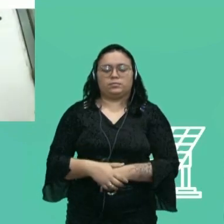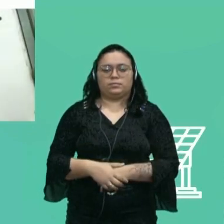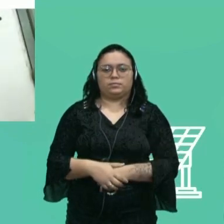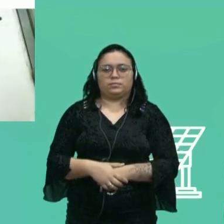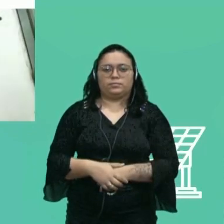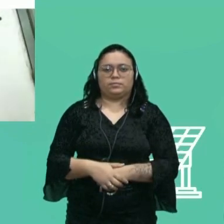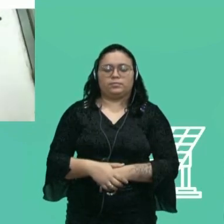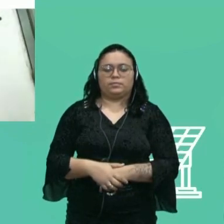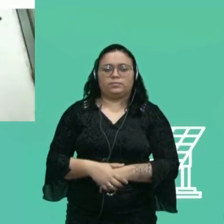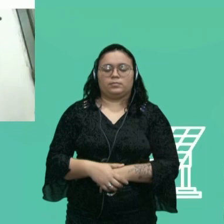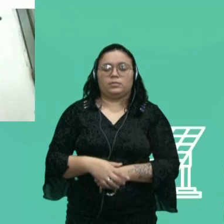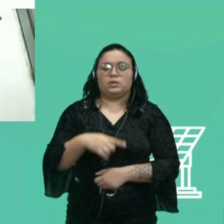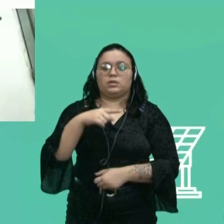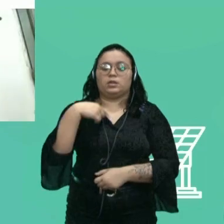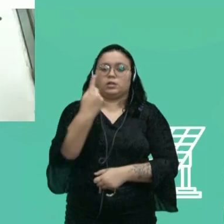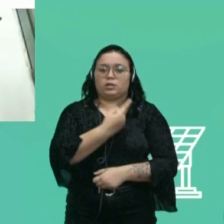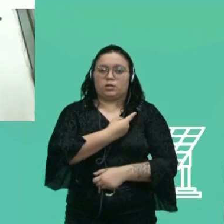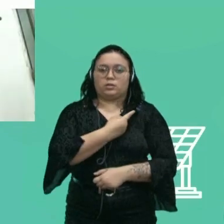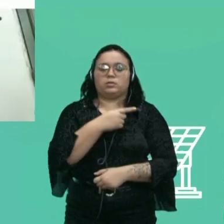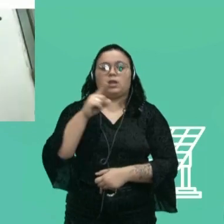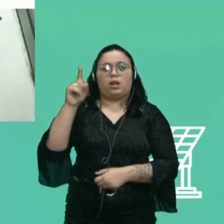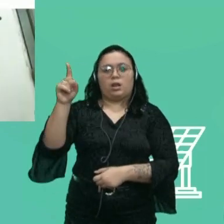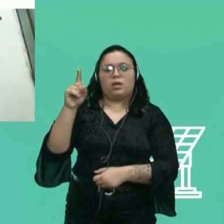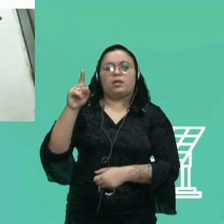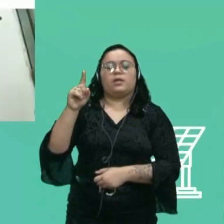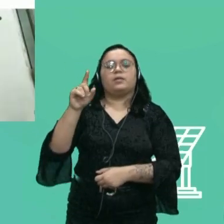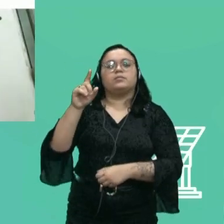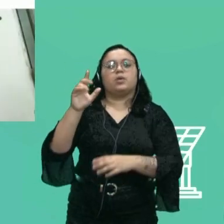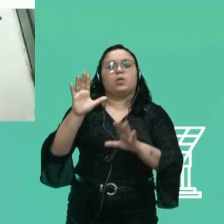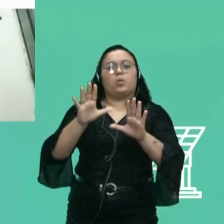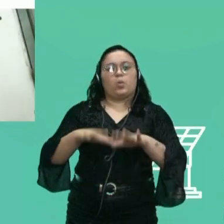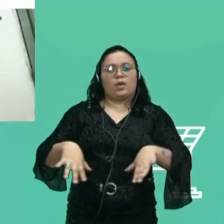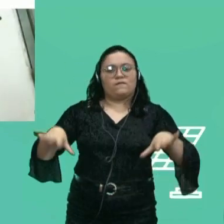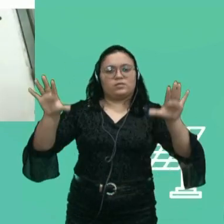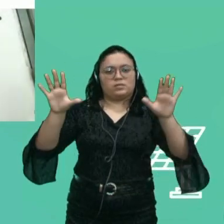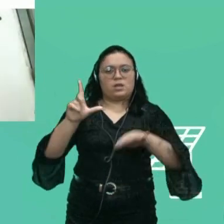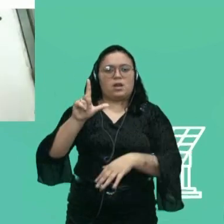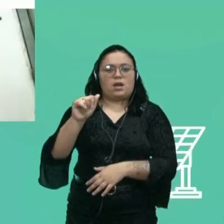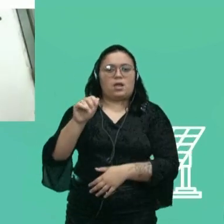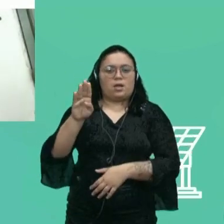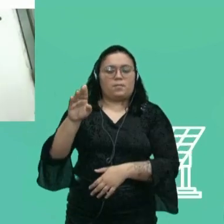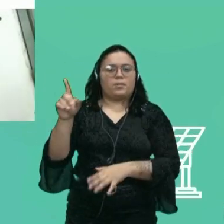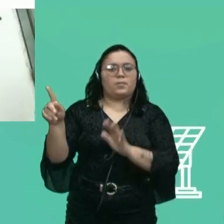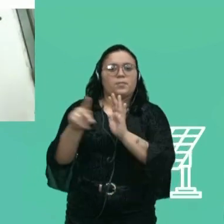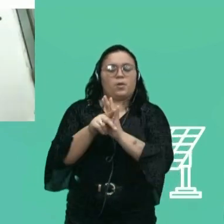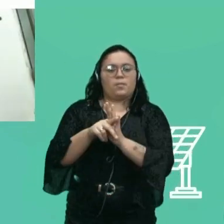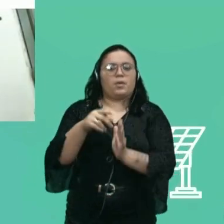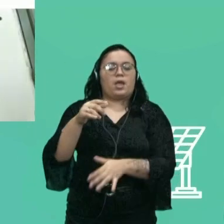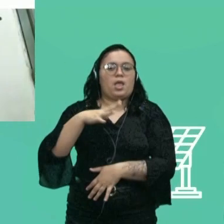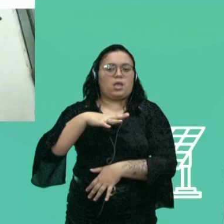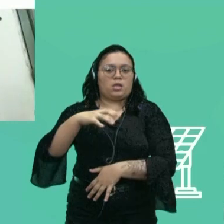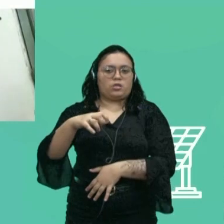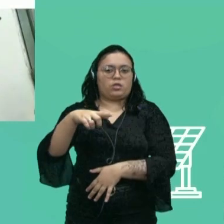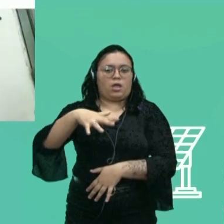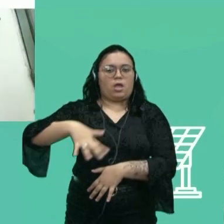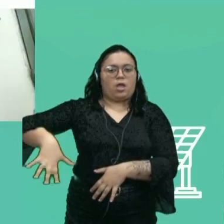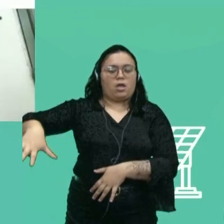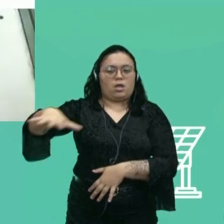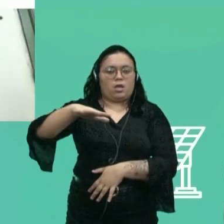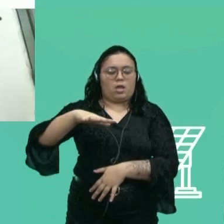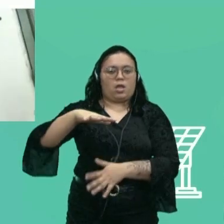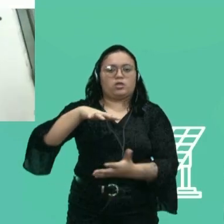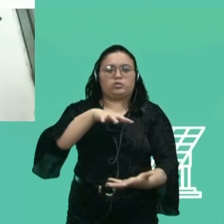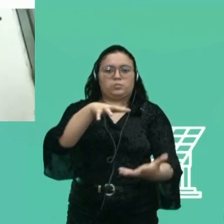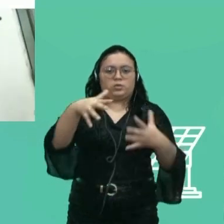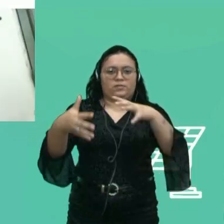pertencemos à Universidade Estadual do Ceará, mais especificamente ao Laboratório de Conversão Energética e Emissões Atmosféricas.